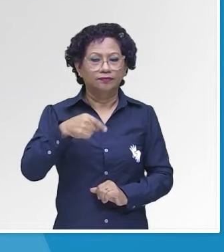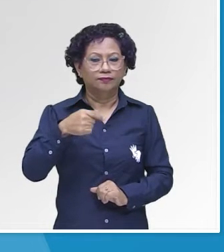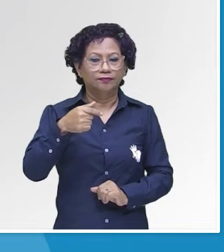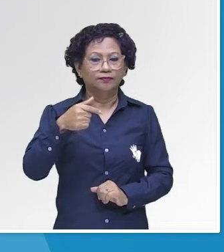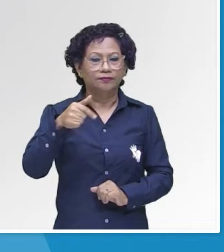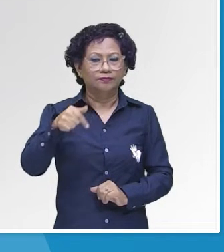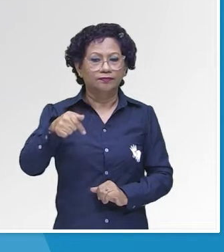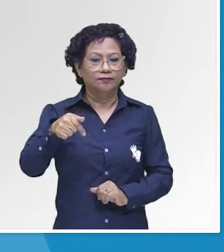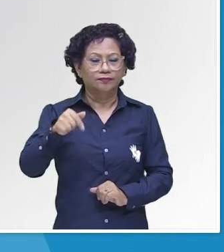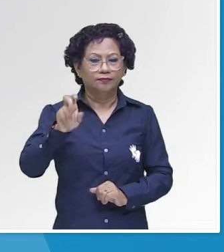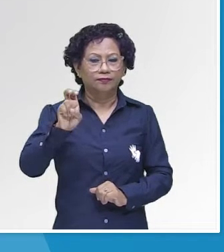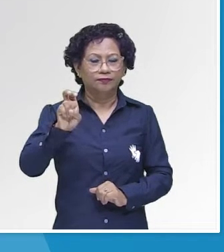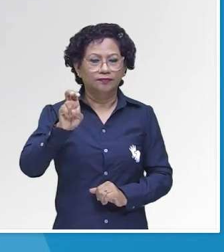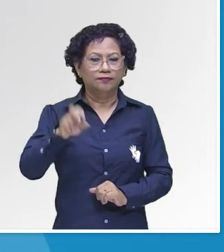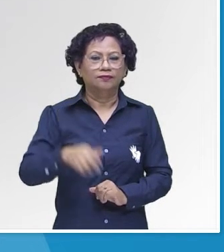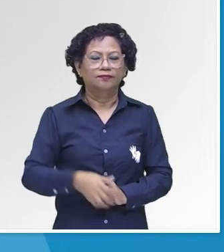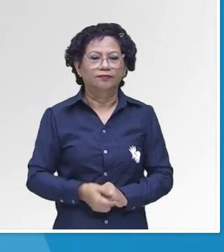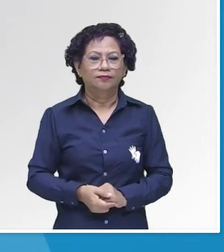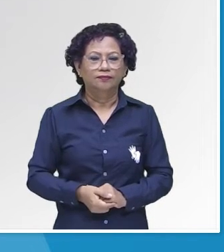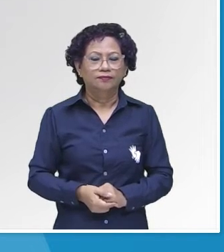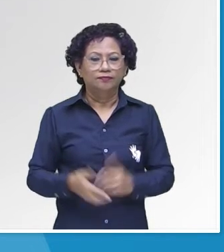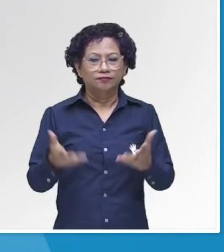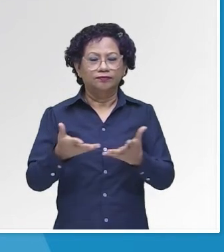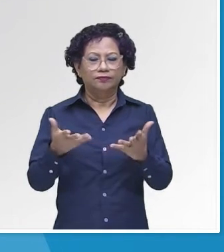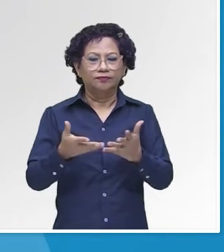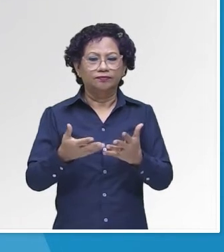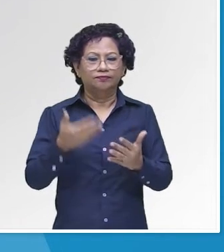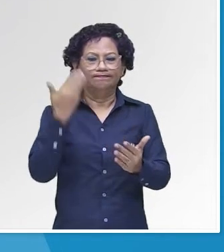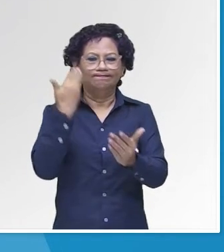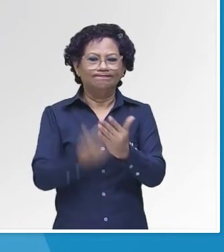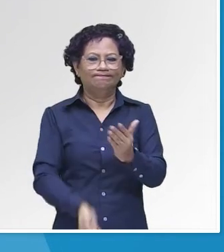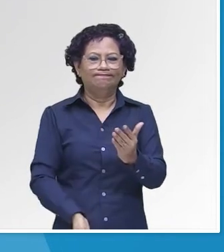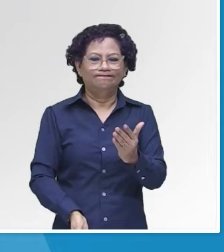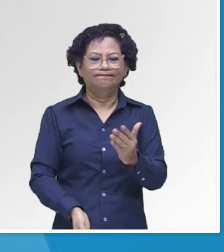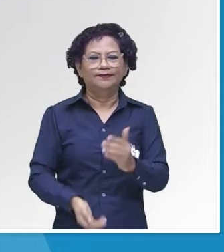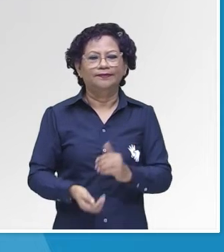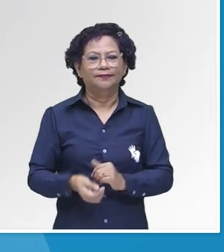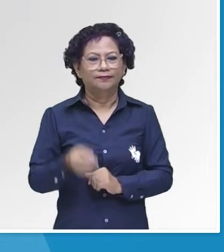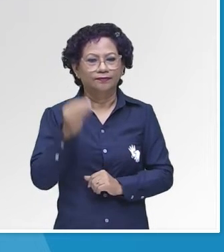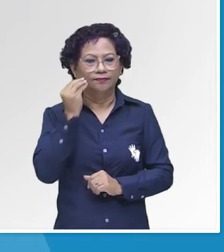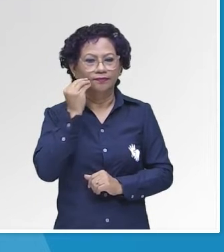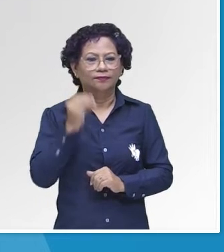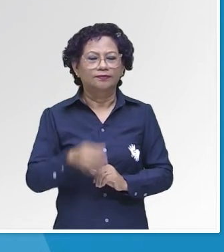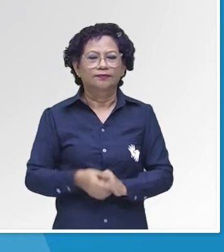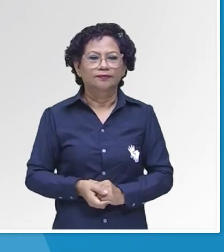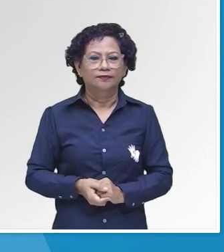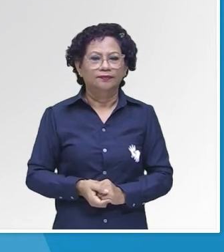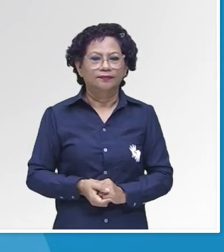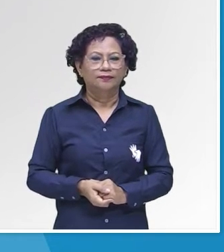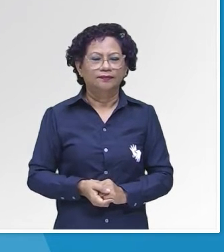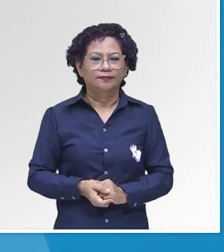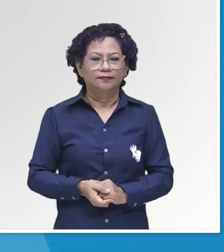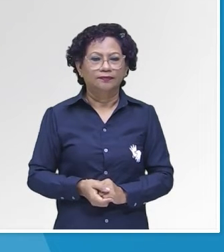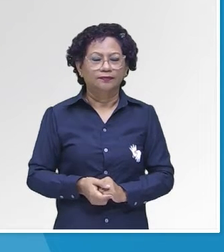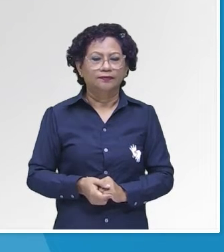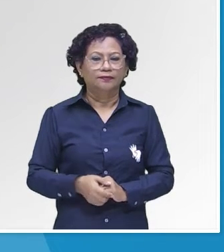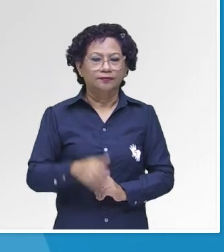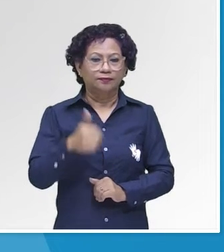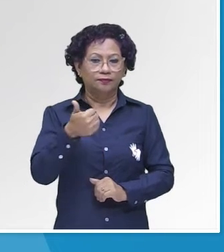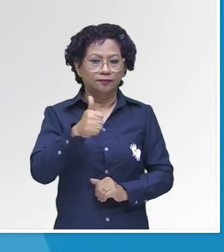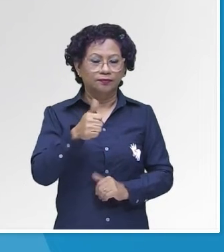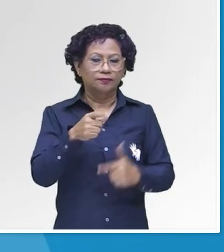ok? Muito bem. Vamos ver os gols sofridos? Olha lá. Gols sofridos, então, nós vamos ter uma